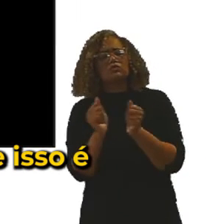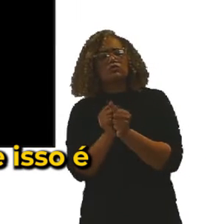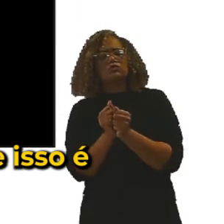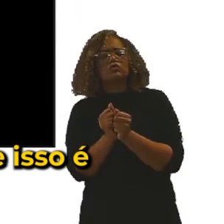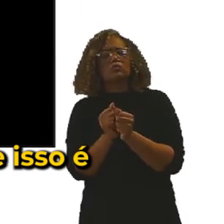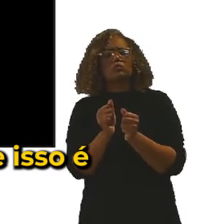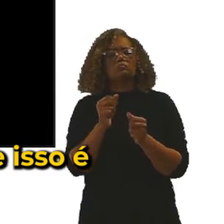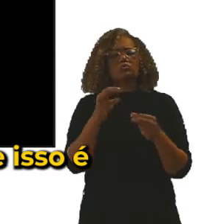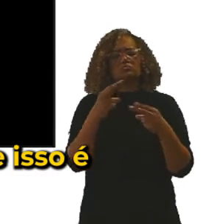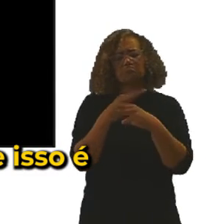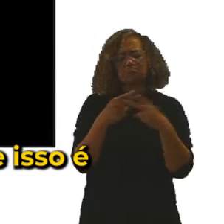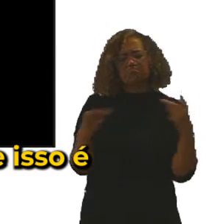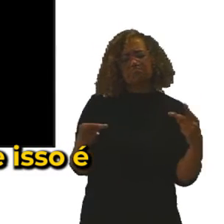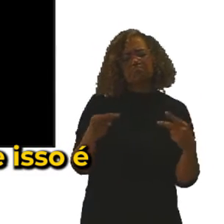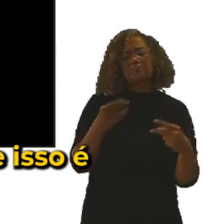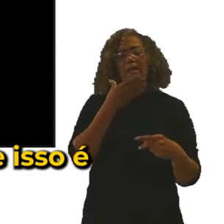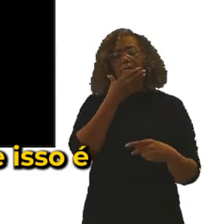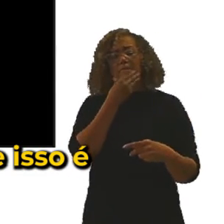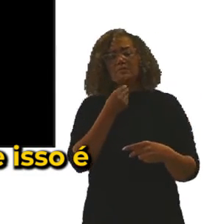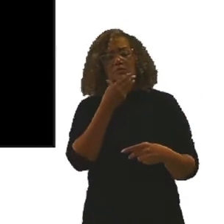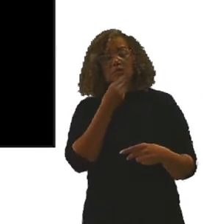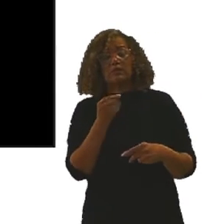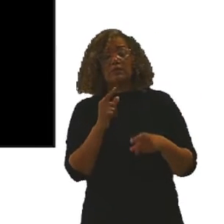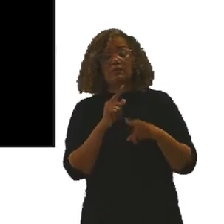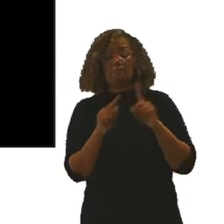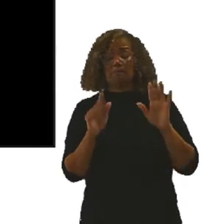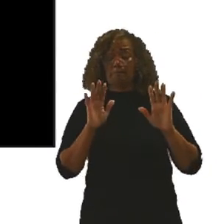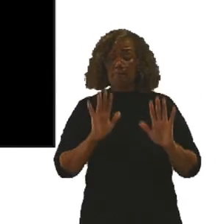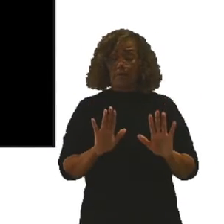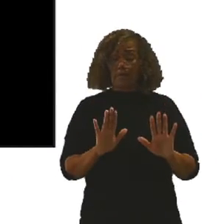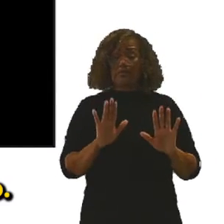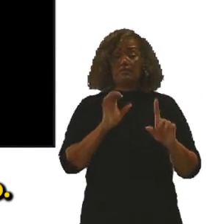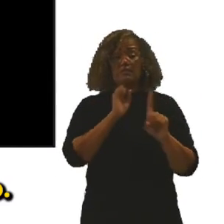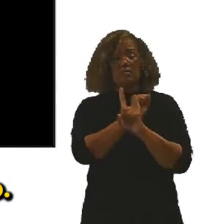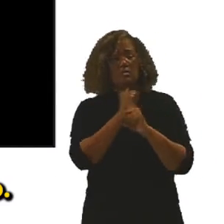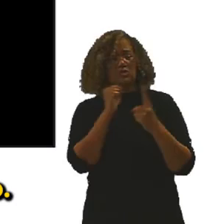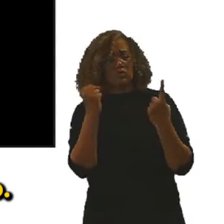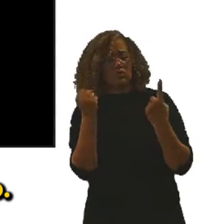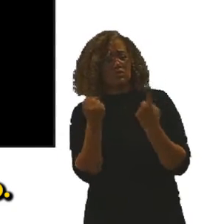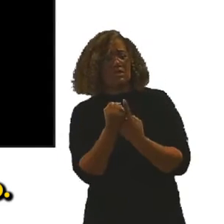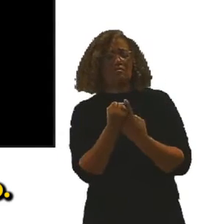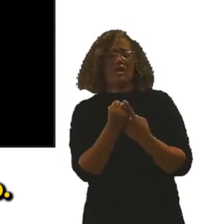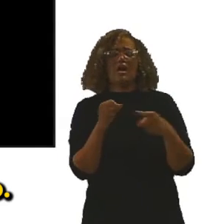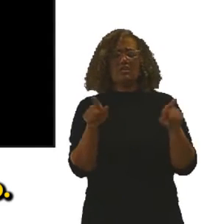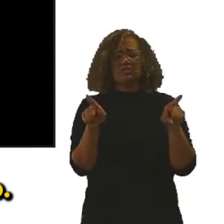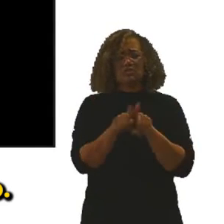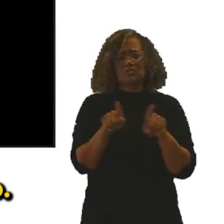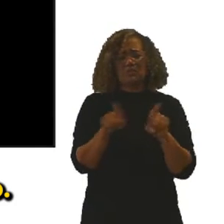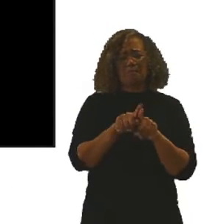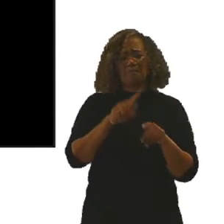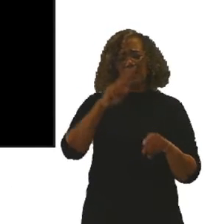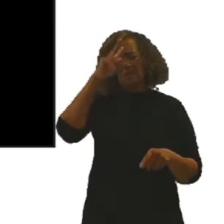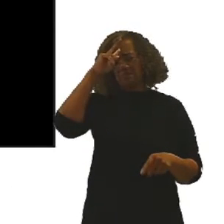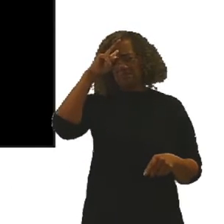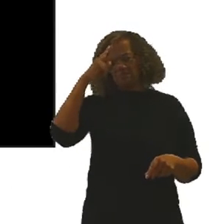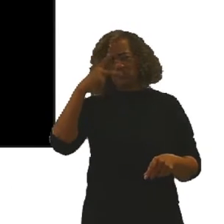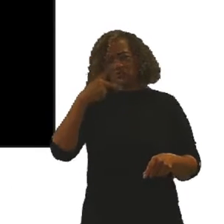é? Isso é uma sociedade androcêntrica, isso é uma sociedade de